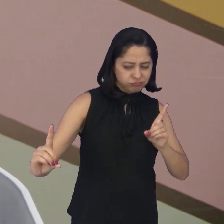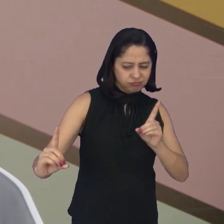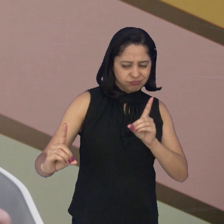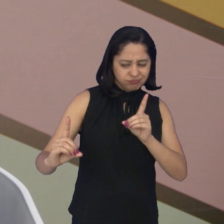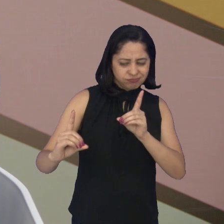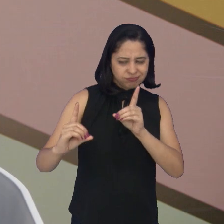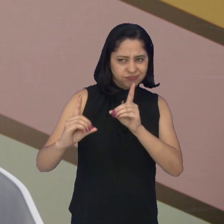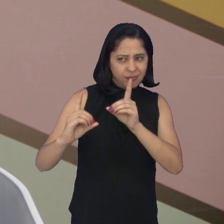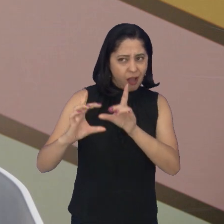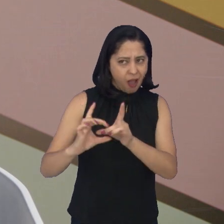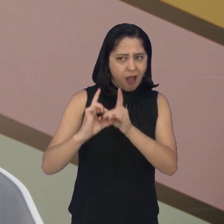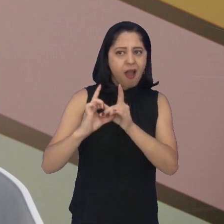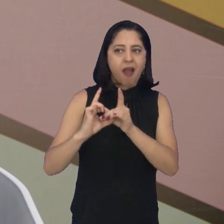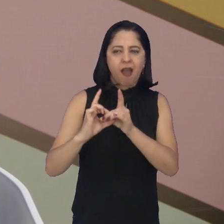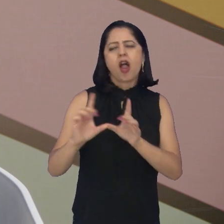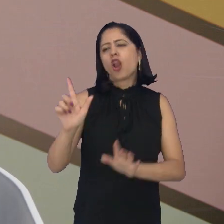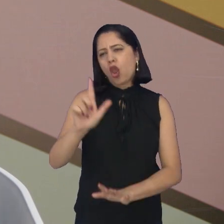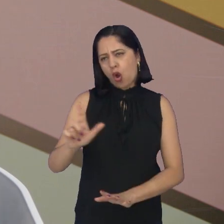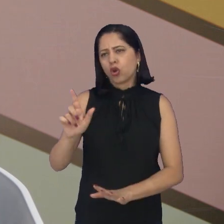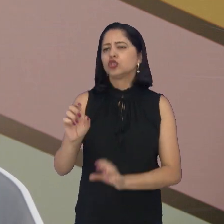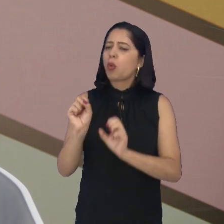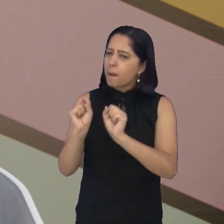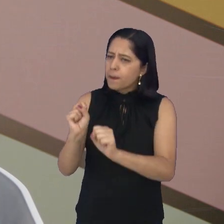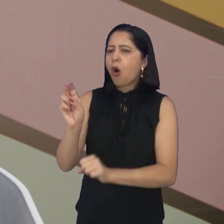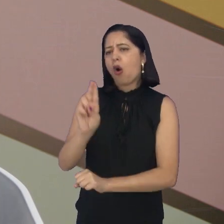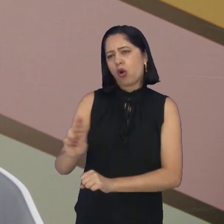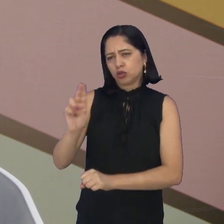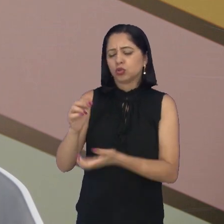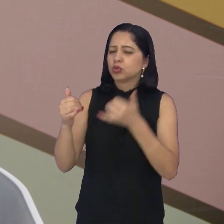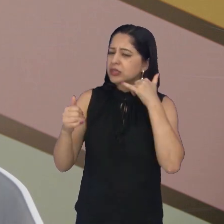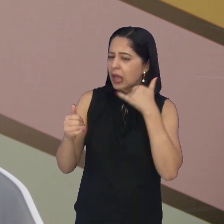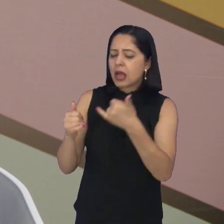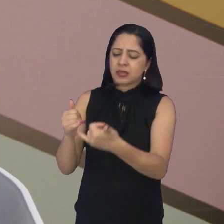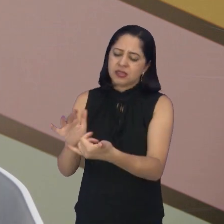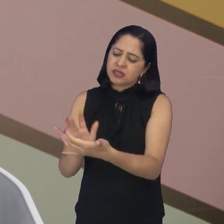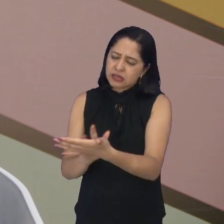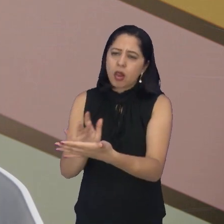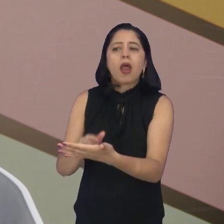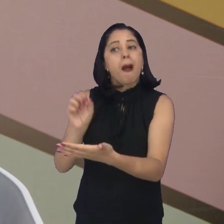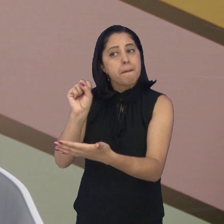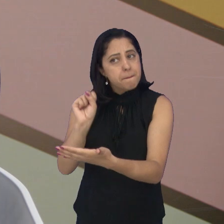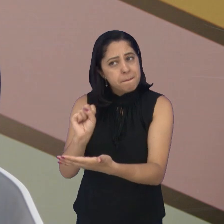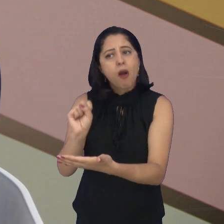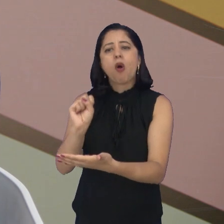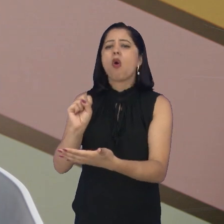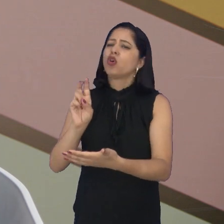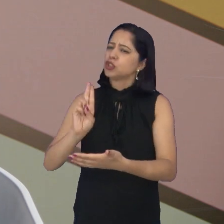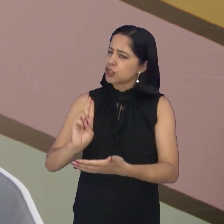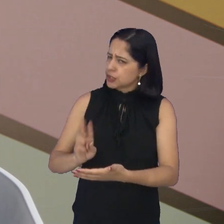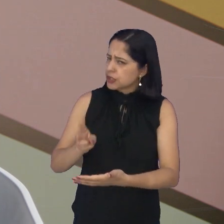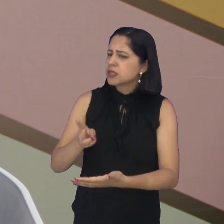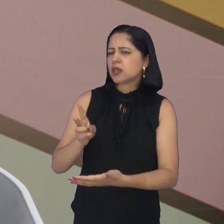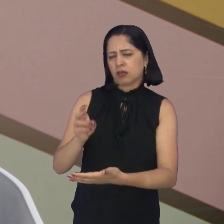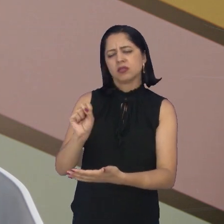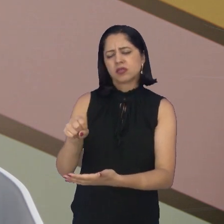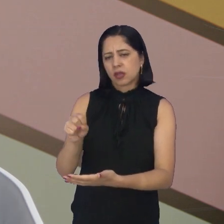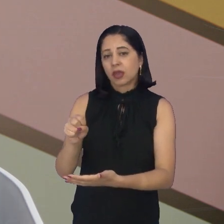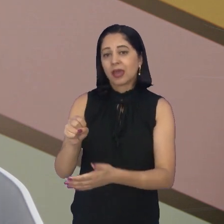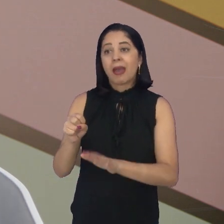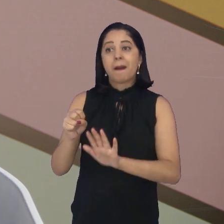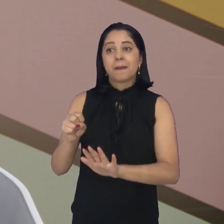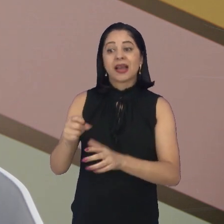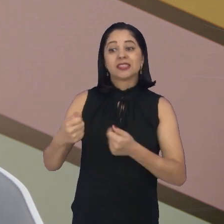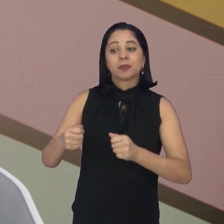gente não vai arrancar a tela das crianças, né? Porque a gente trouxe um grande avanço, trouxe muitas coisas boas também, mas a gente